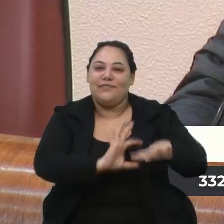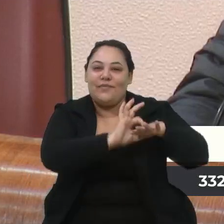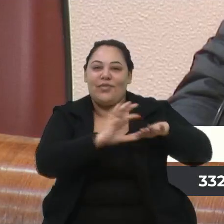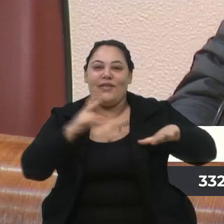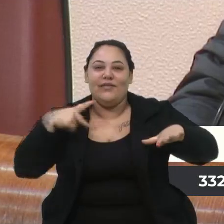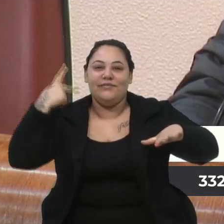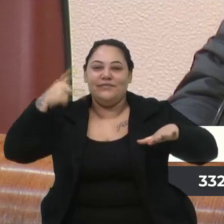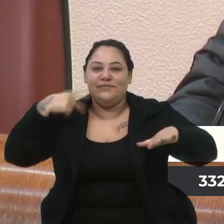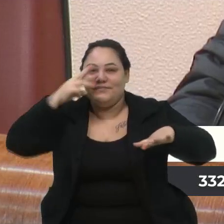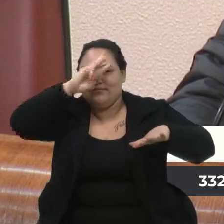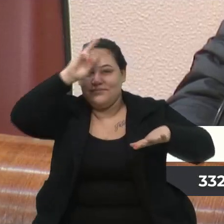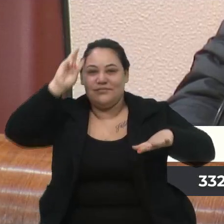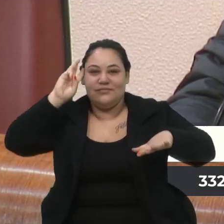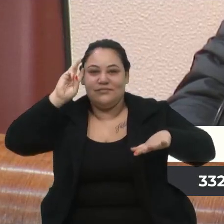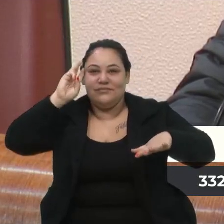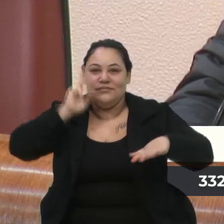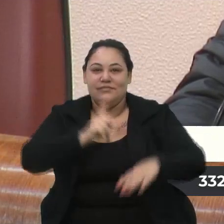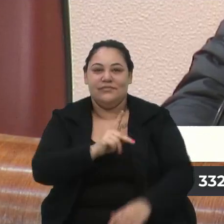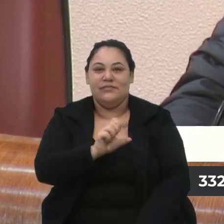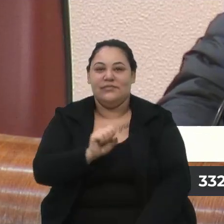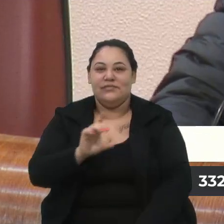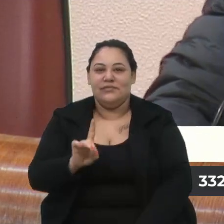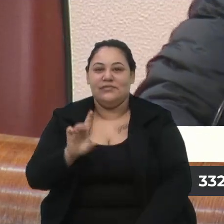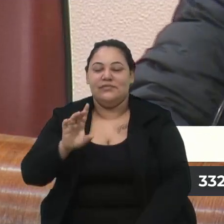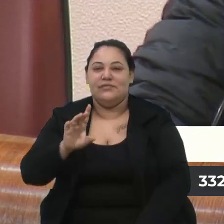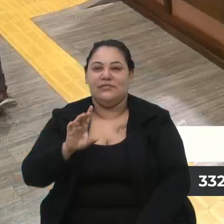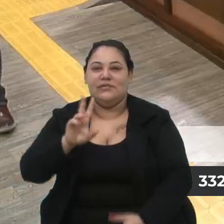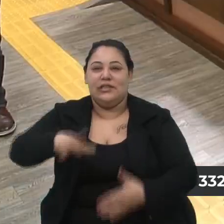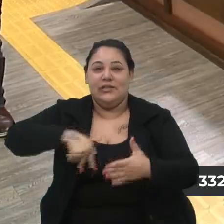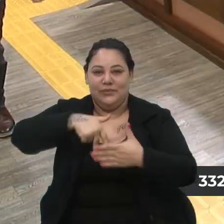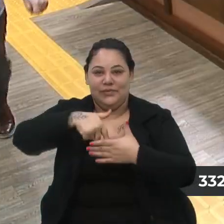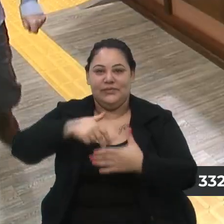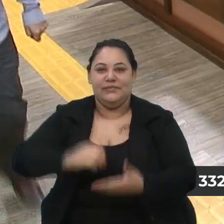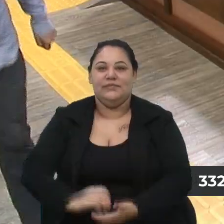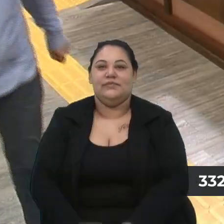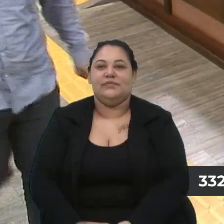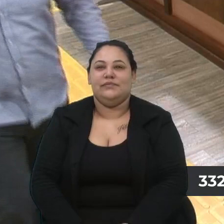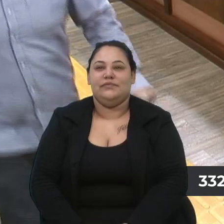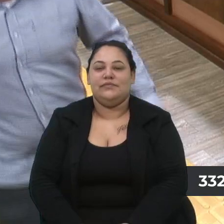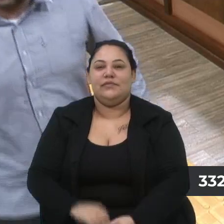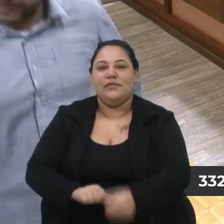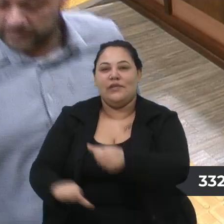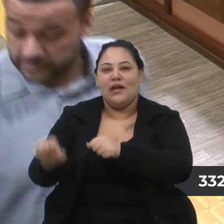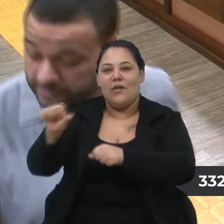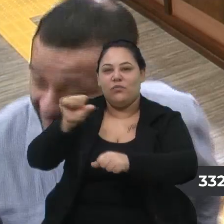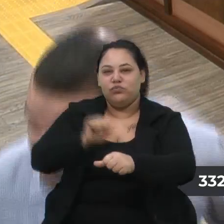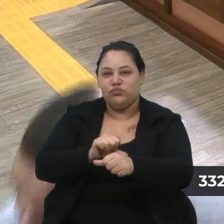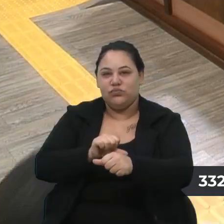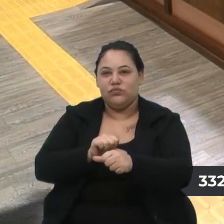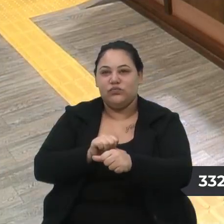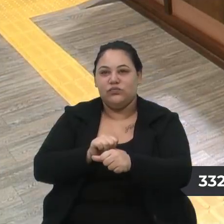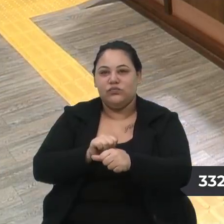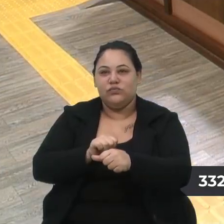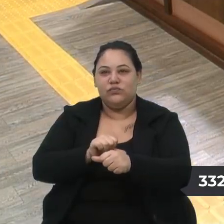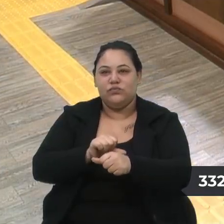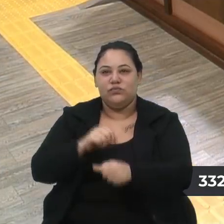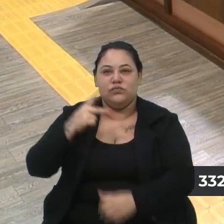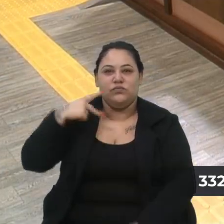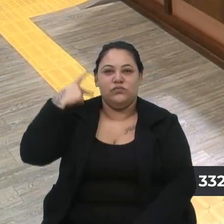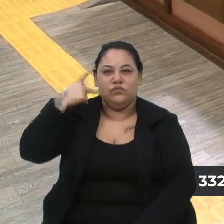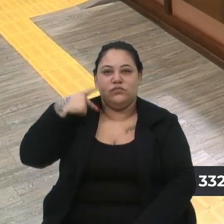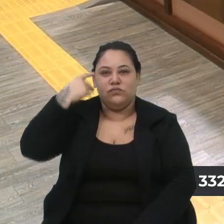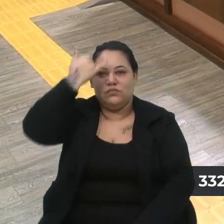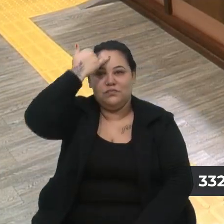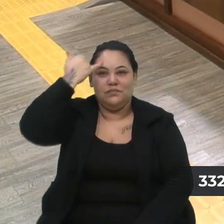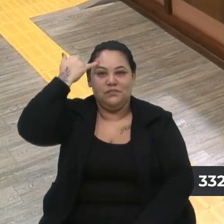Vereador Juliano Valim, PSD, na tribuna. Enquanto isso, passo os trabalhos para o excelentíssimo vereador José